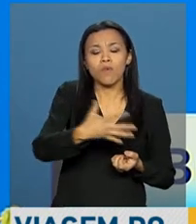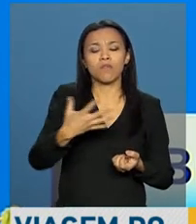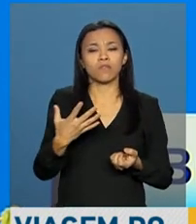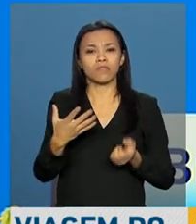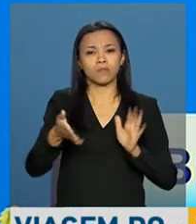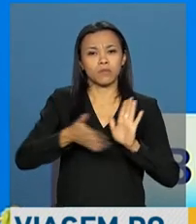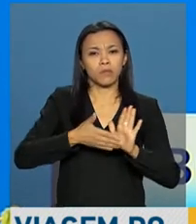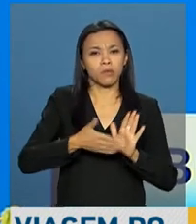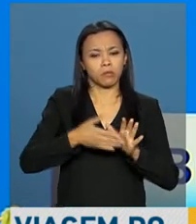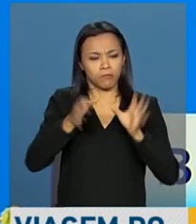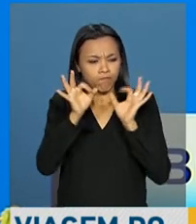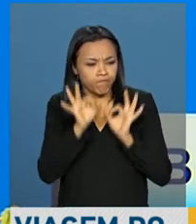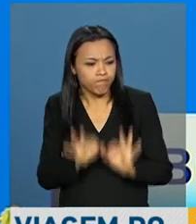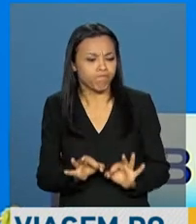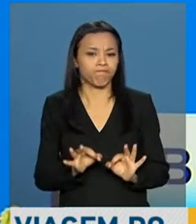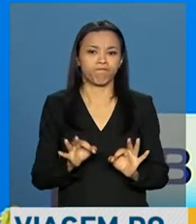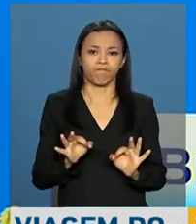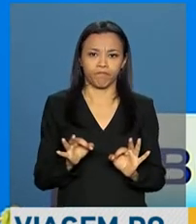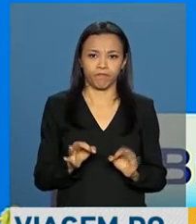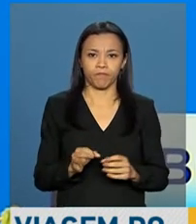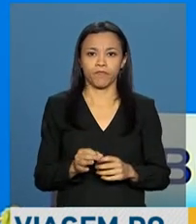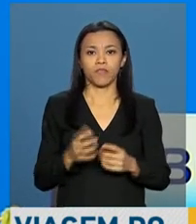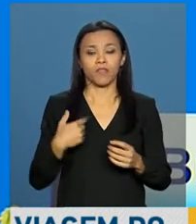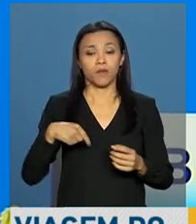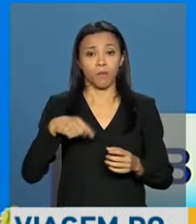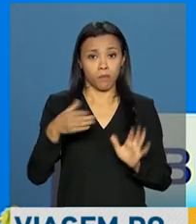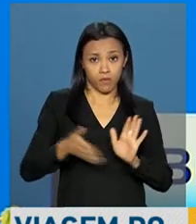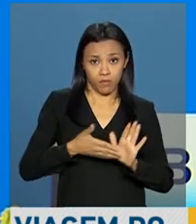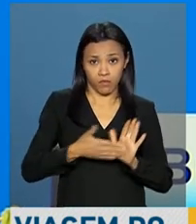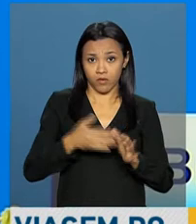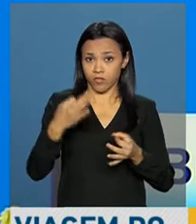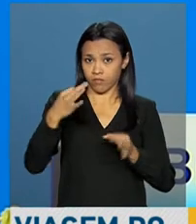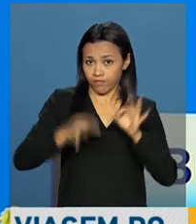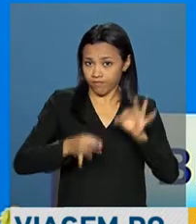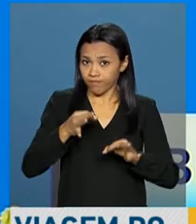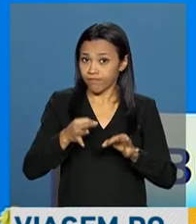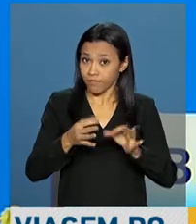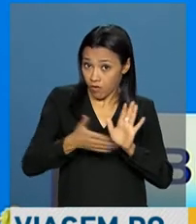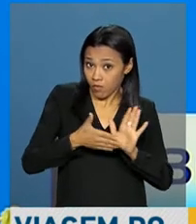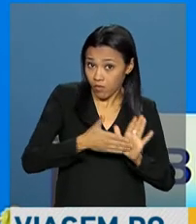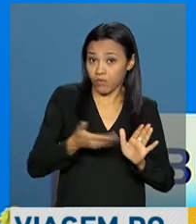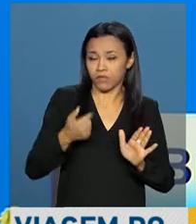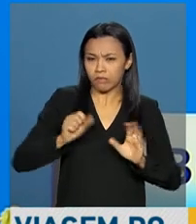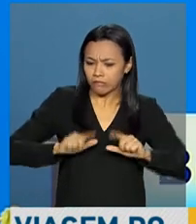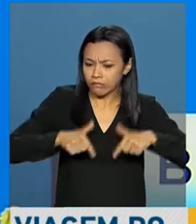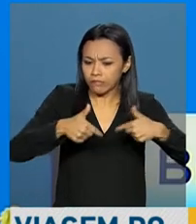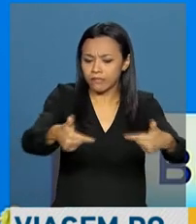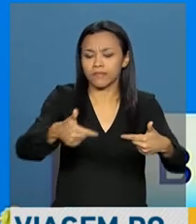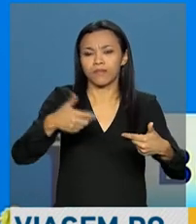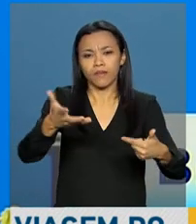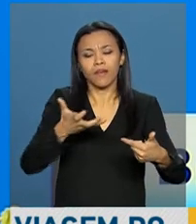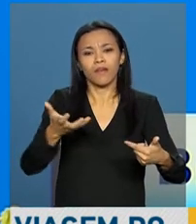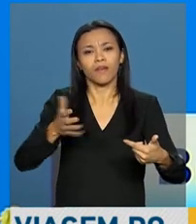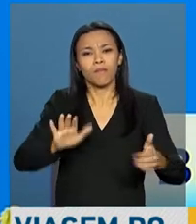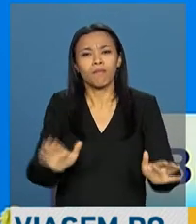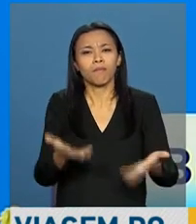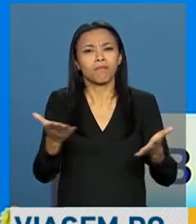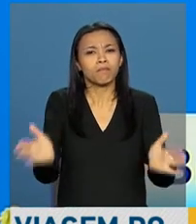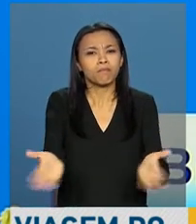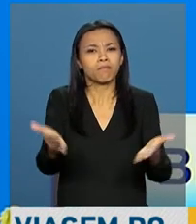concretas nesse sentido. Ações que quero louvar e encorajar mais e